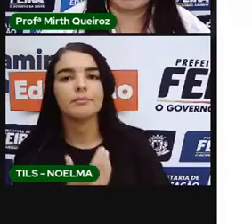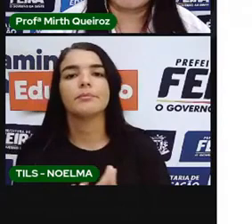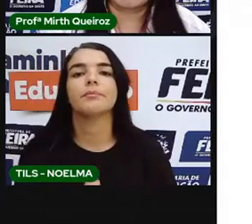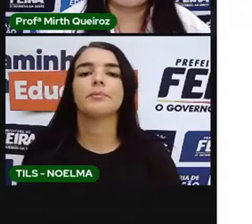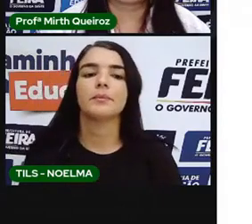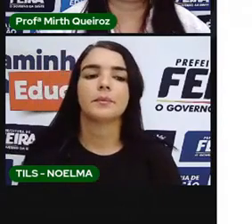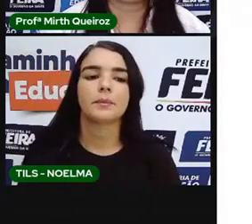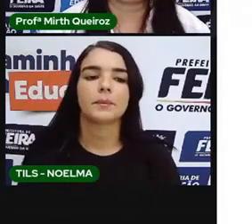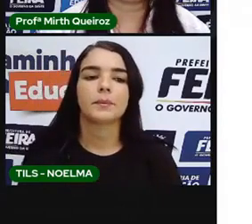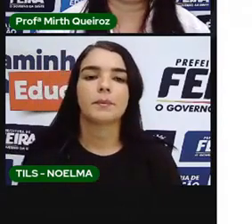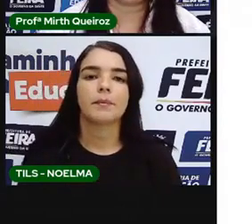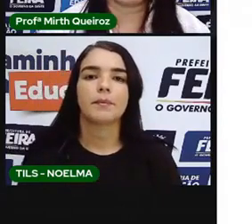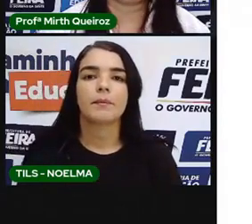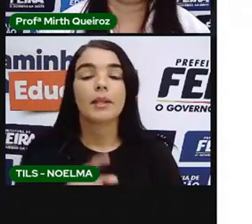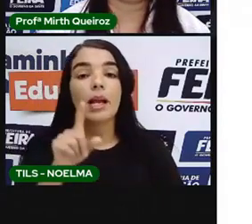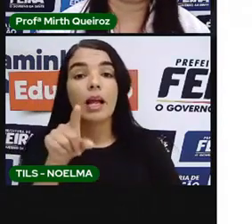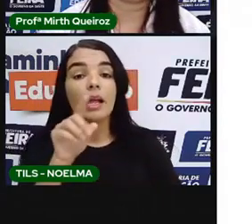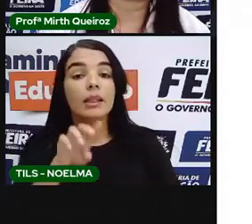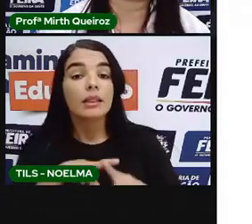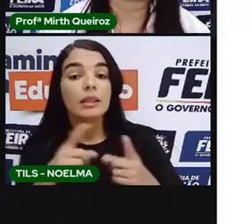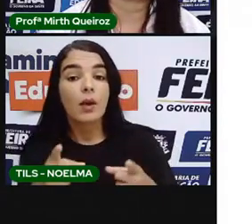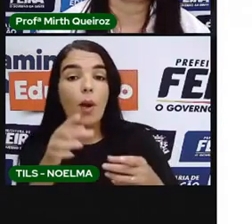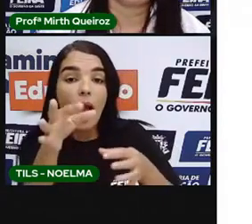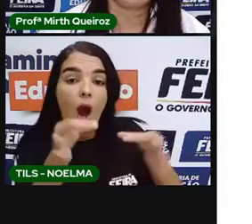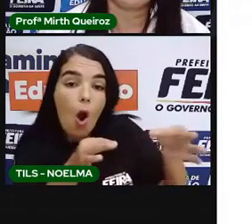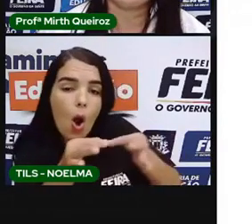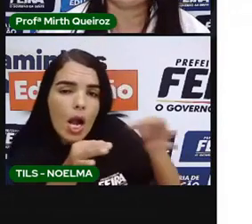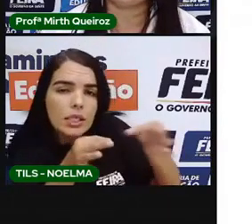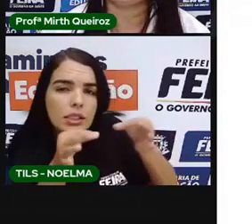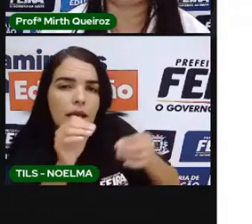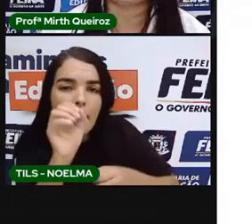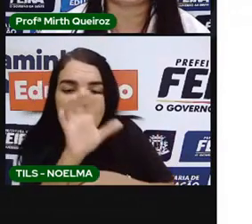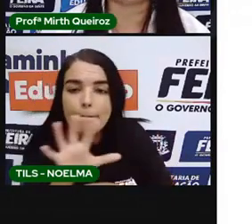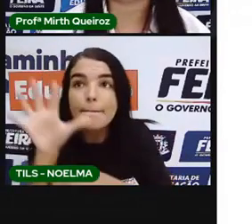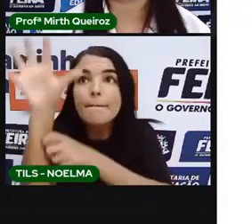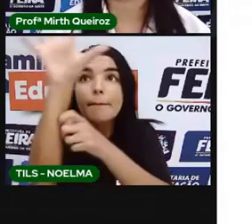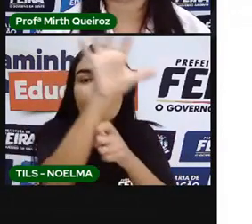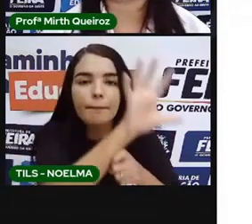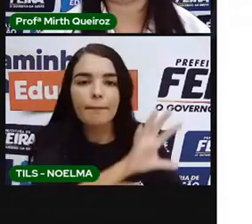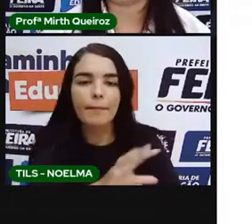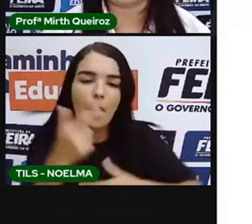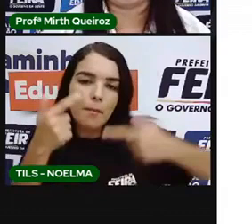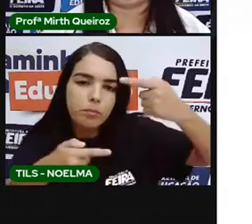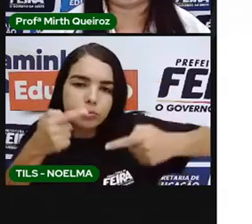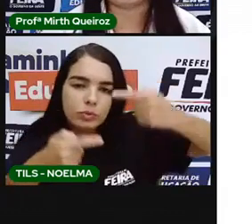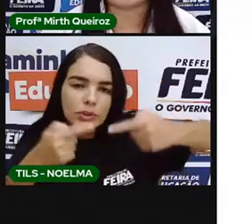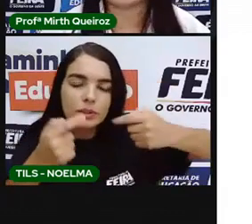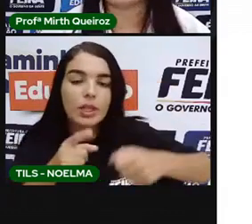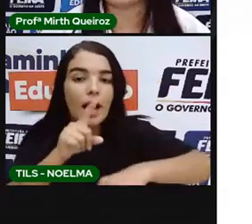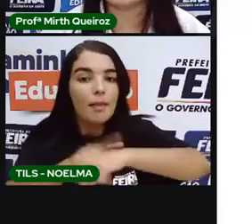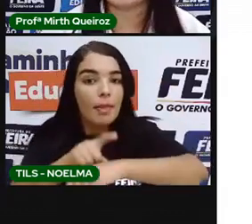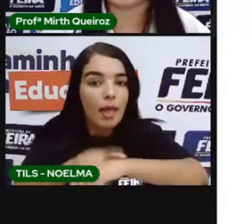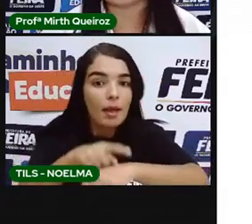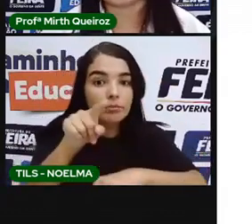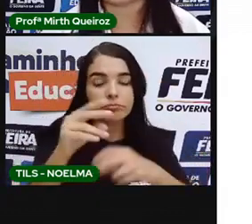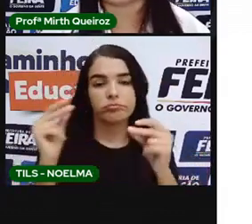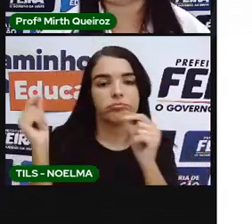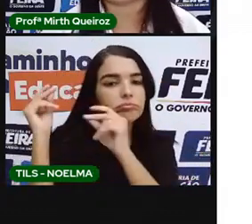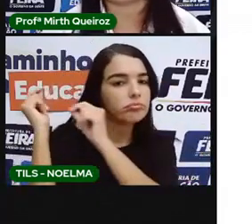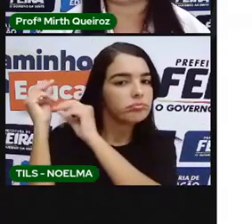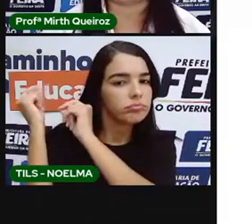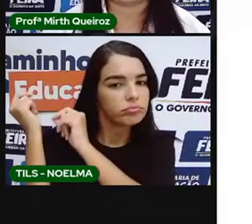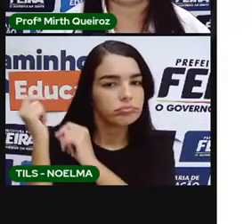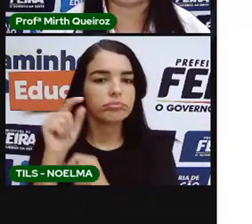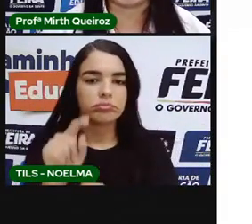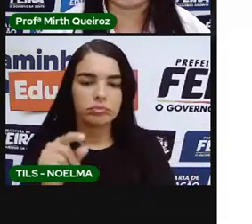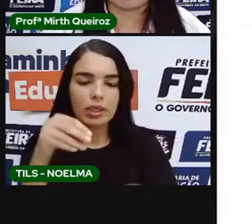né? Essa era a forma, a organização política daquela época, o mapa político daquela época